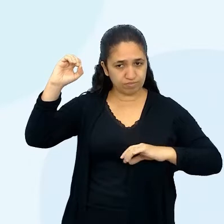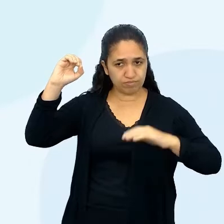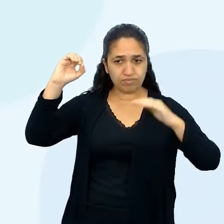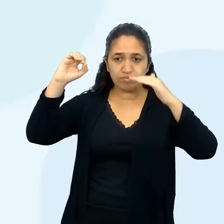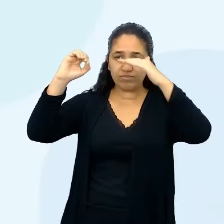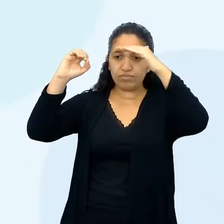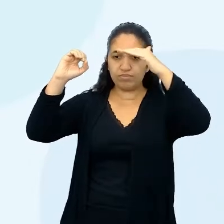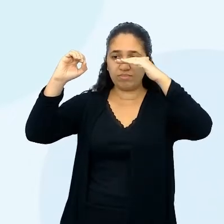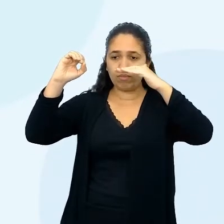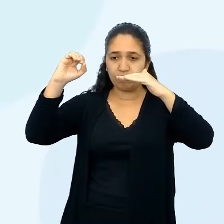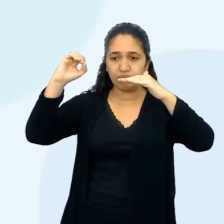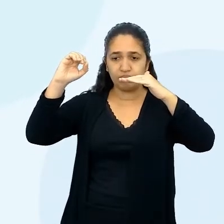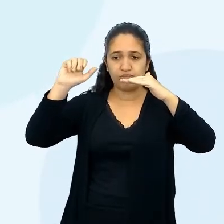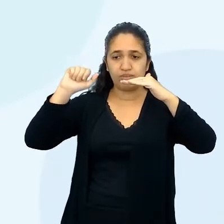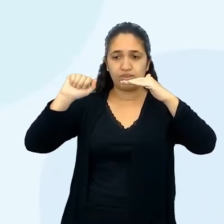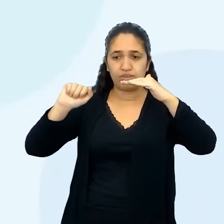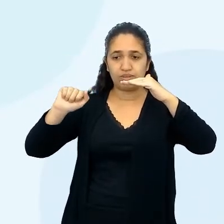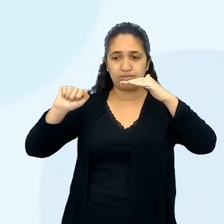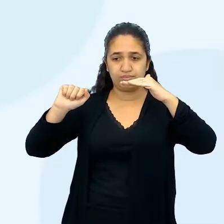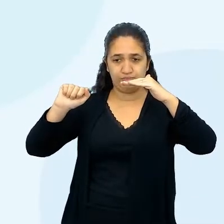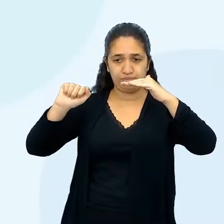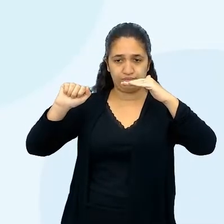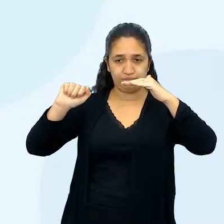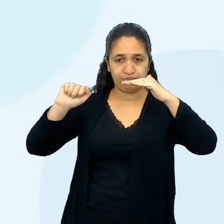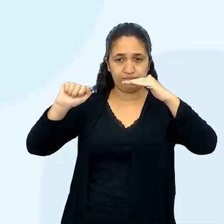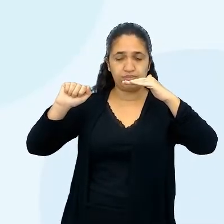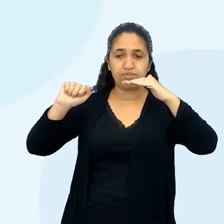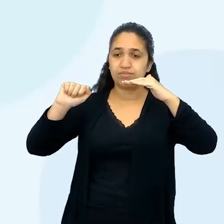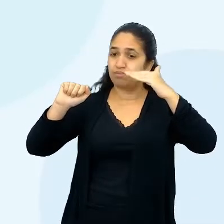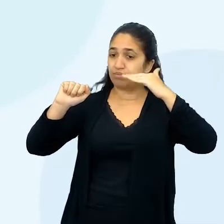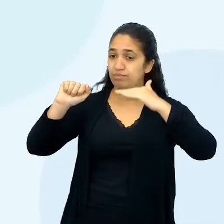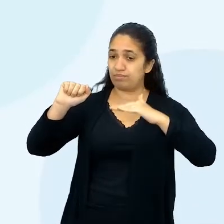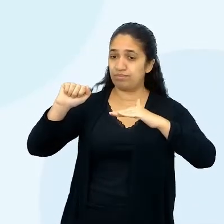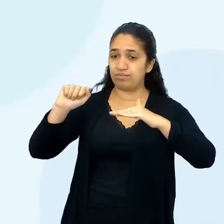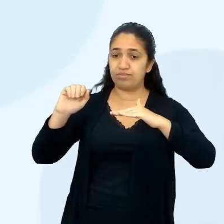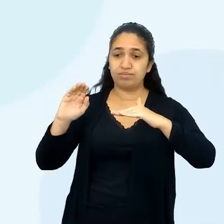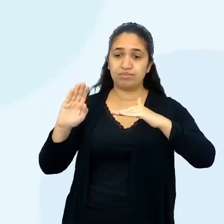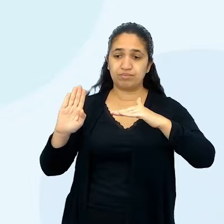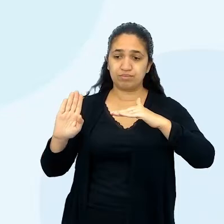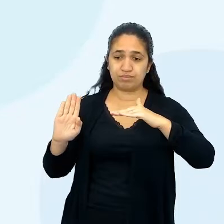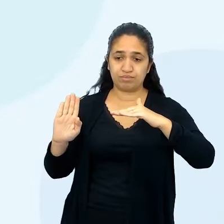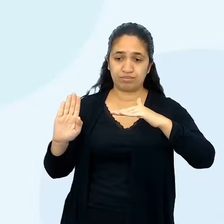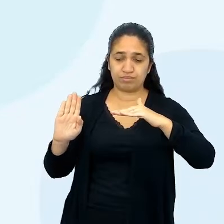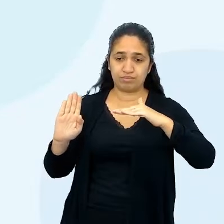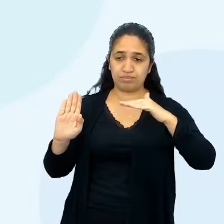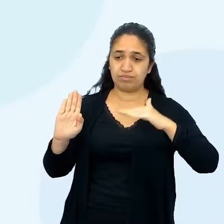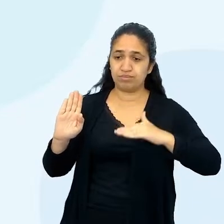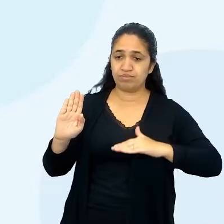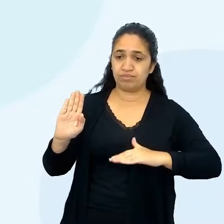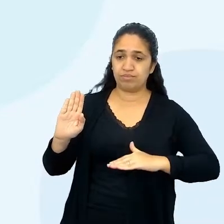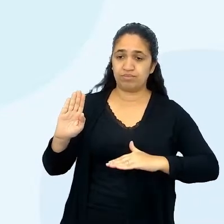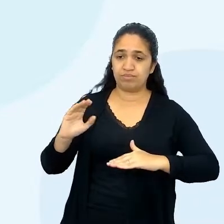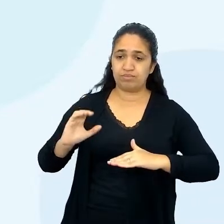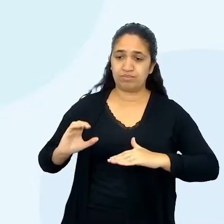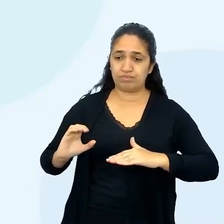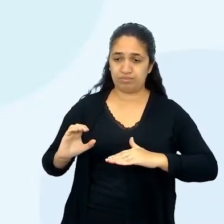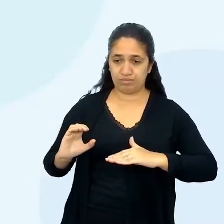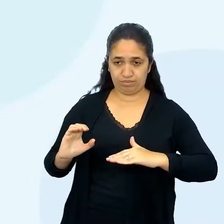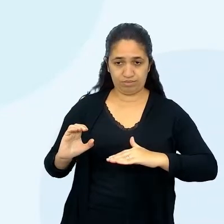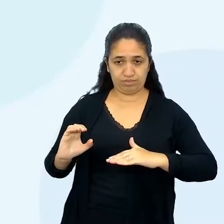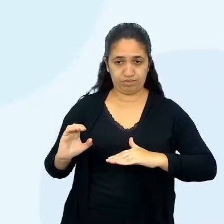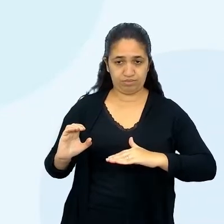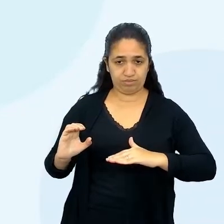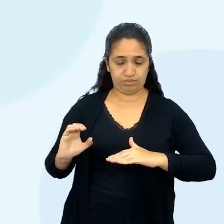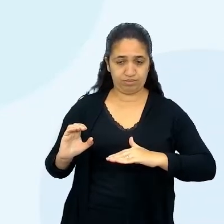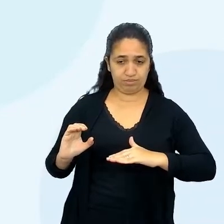características. Abaixo nós temos aí o horizonte A, aí depois vem o horizonte B e o horizonte C. Tá?